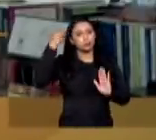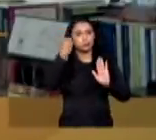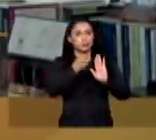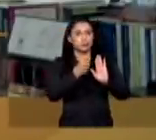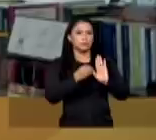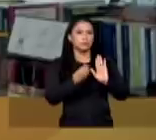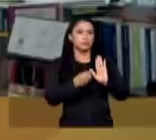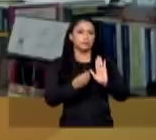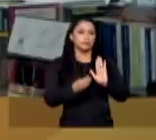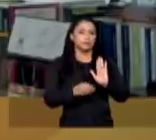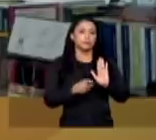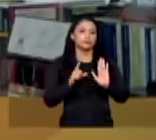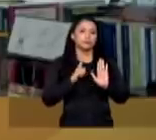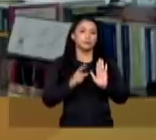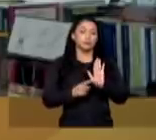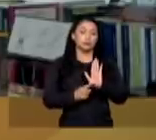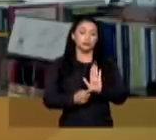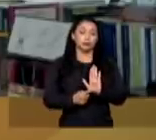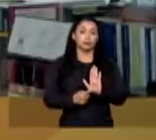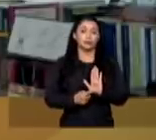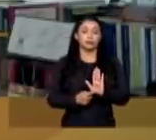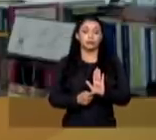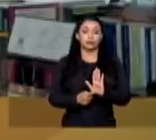tratativas terem eventualmente